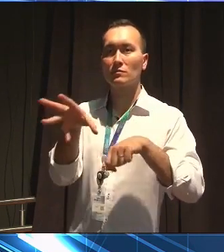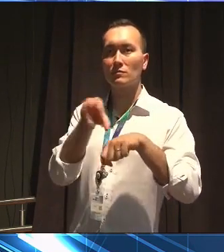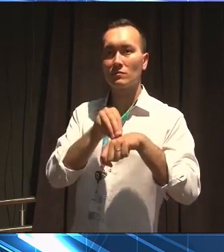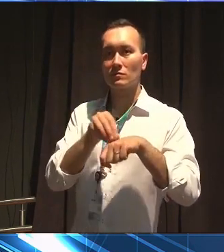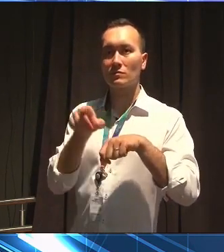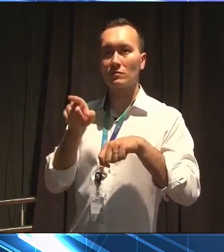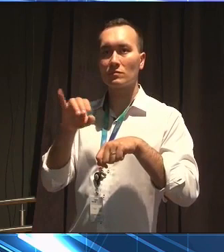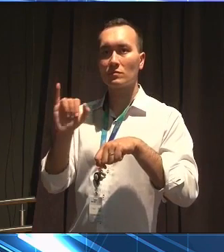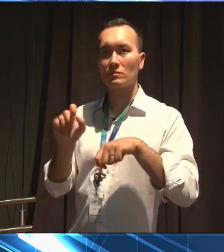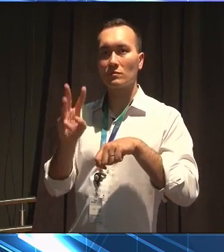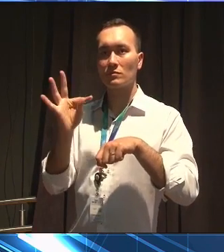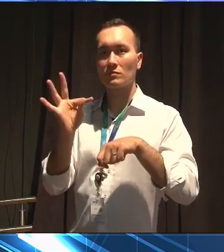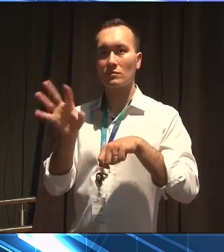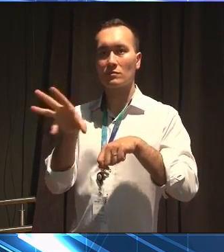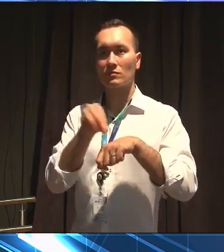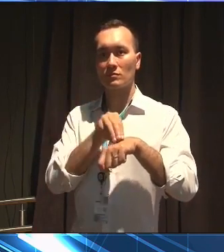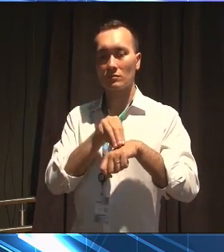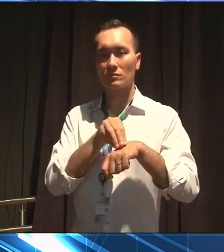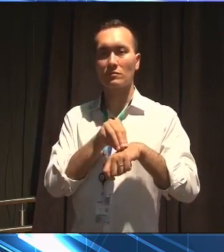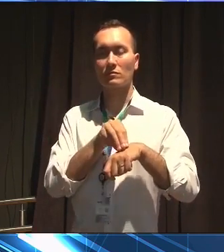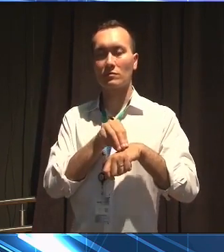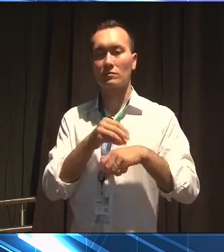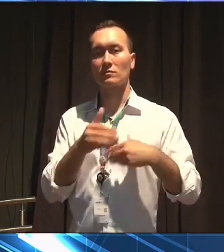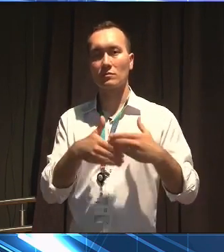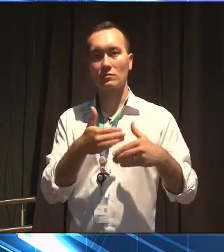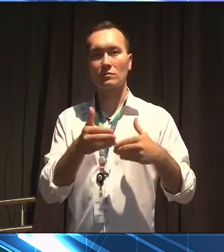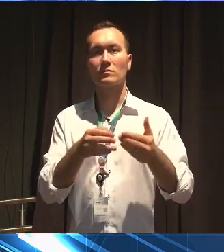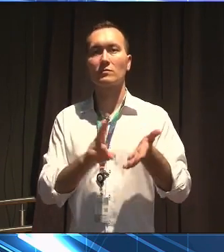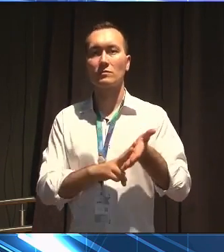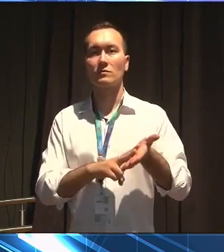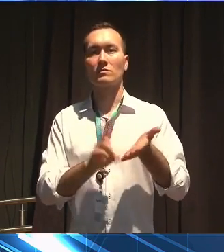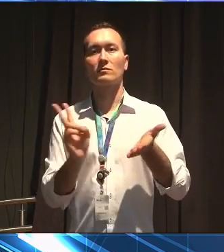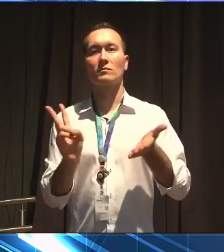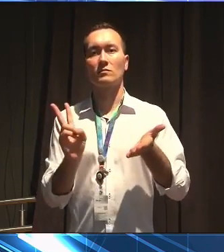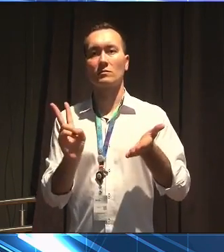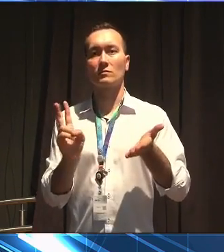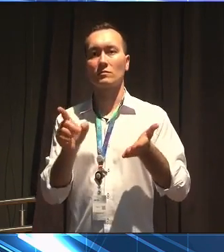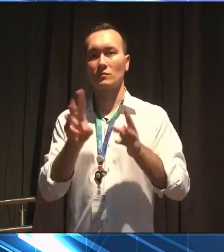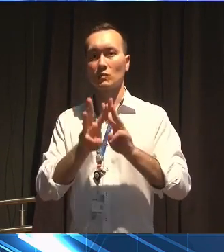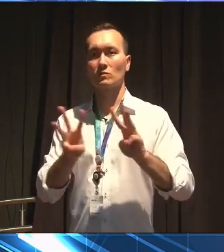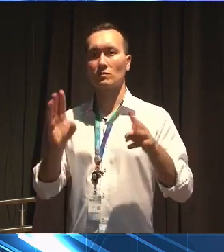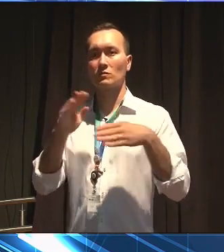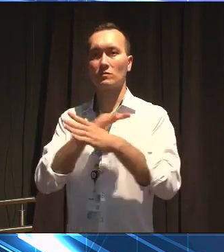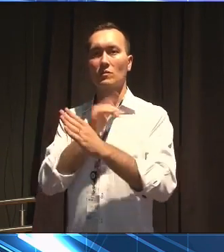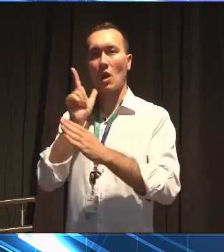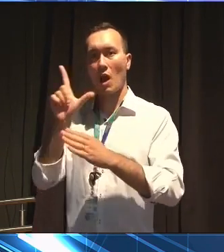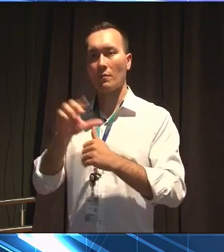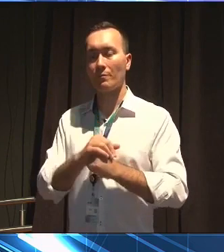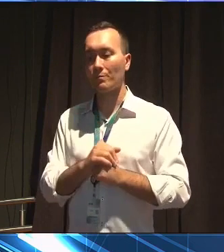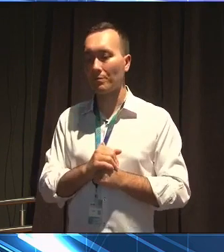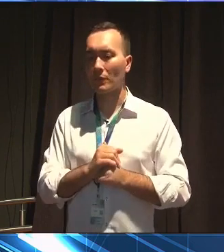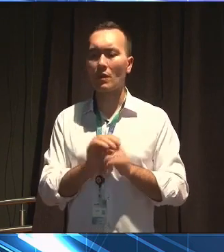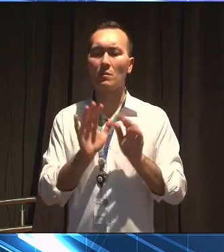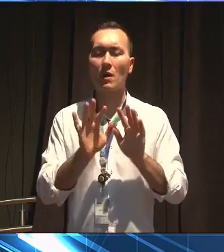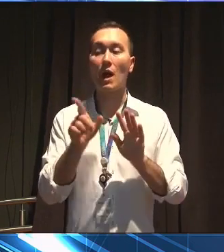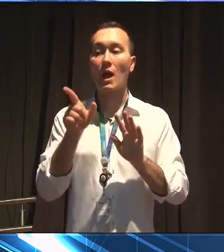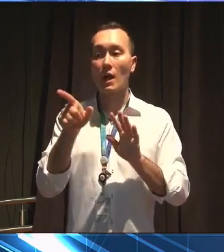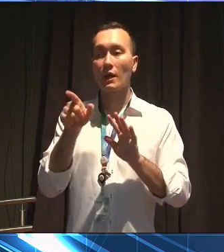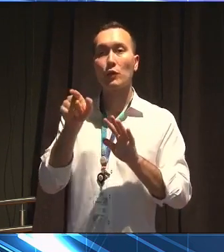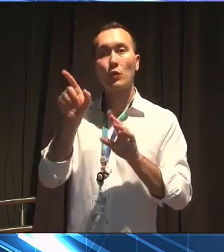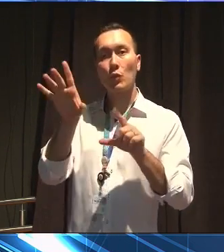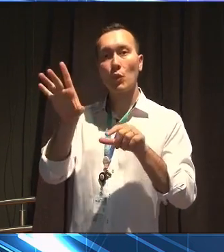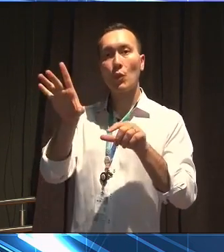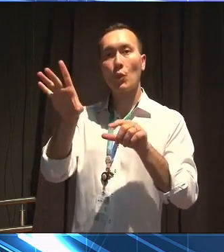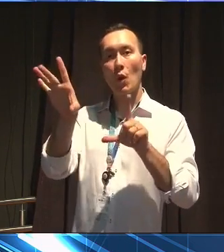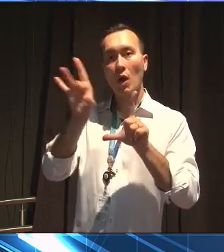alguns cenários. Qual que é o principal cenário dele? É você conseguir compartilhar esse JWT. Mas aí você vai falar,